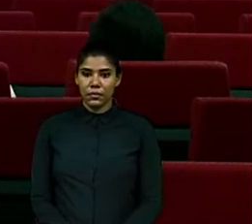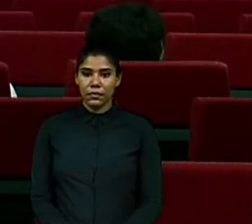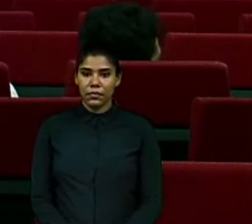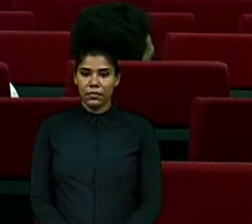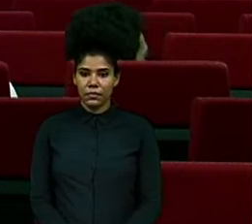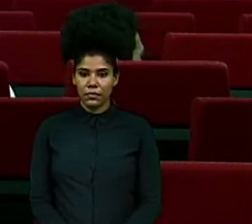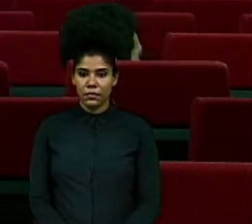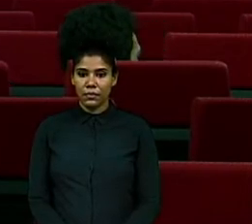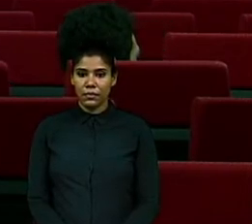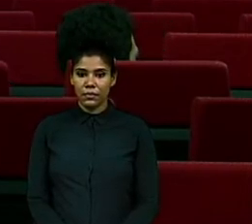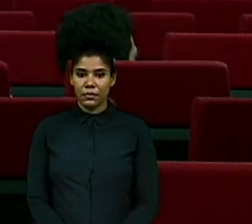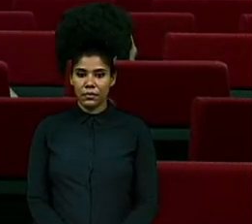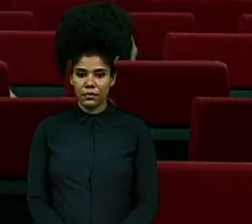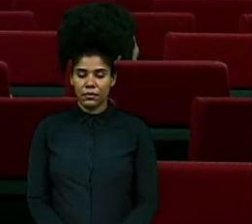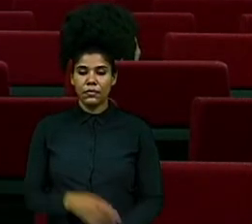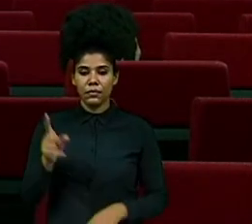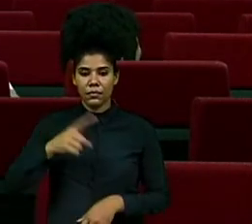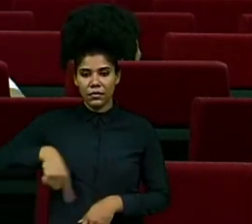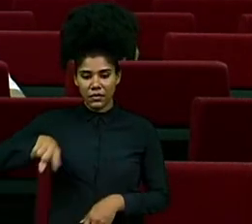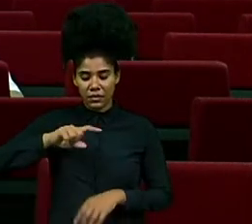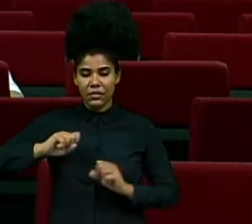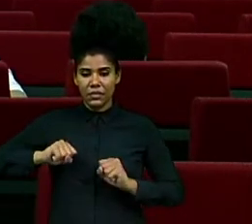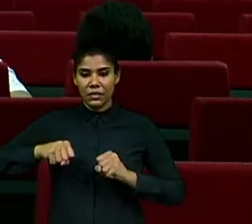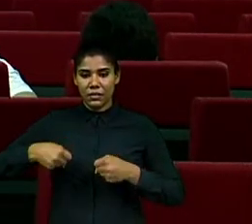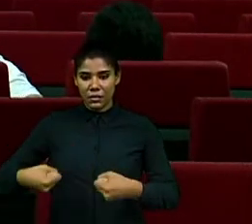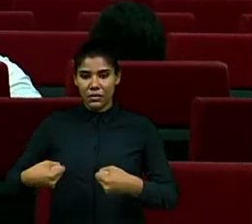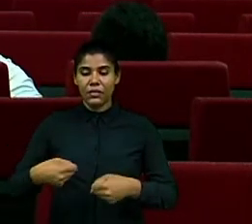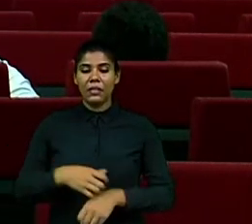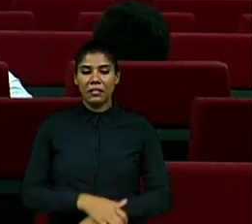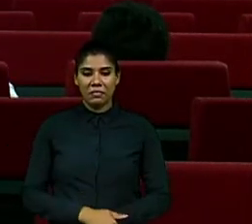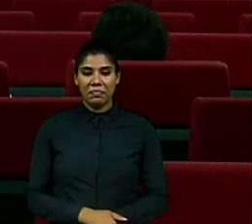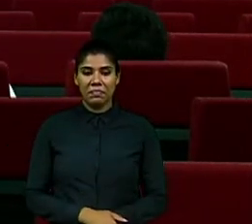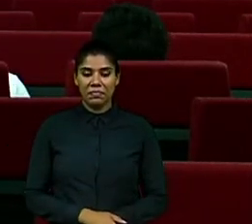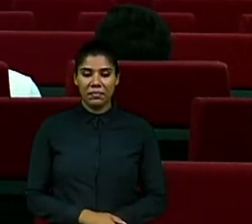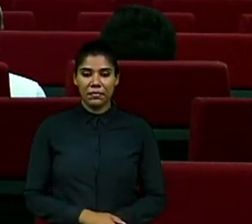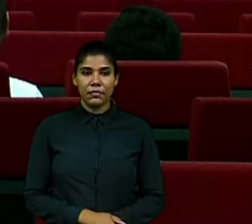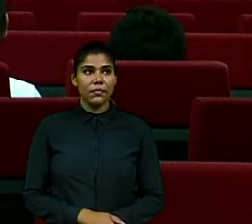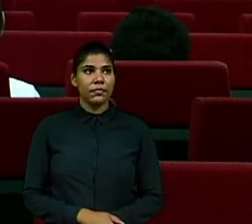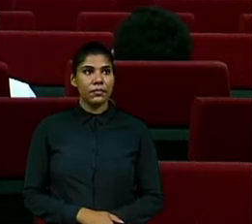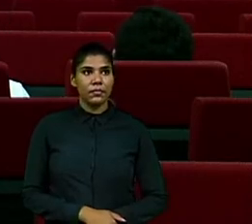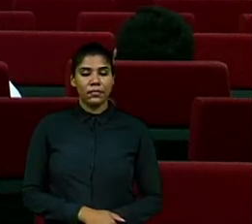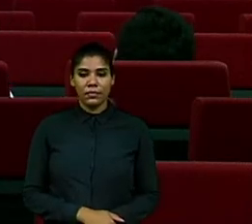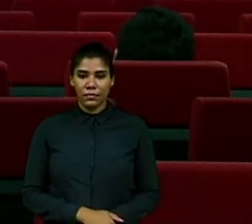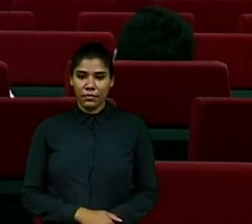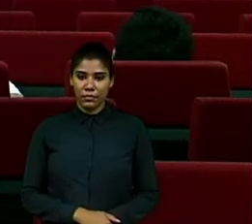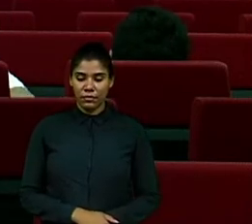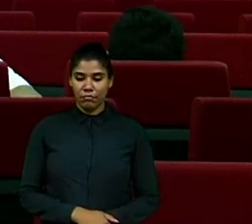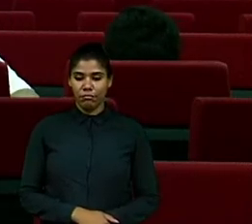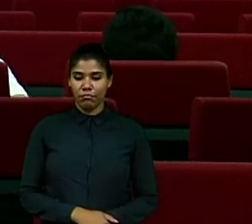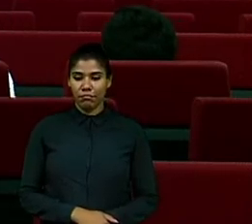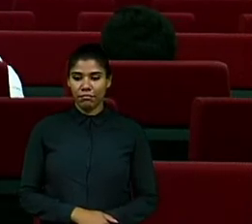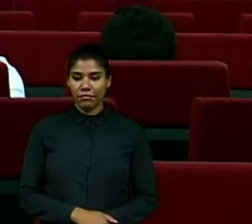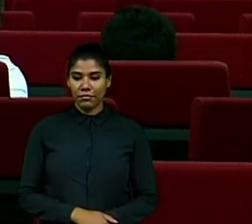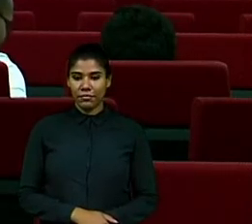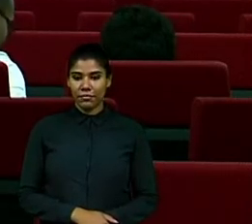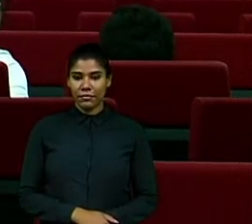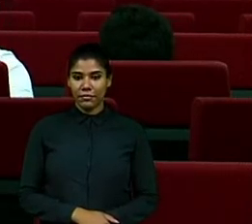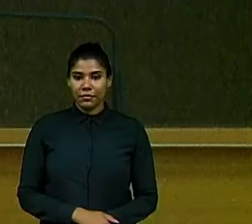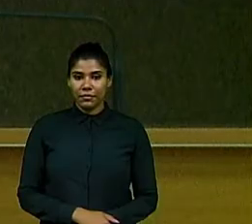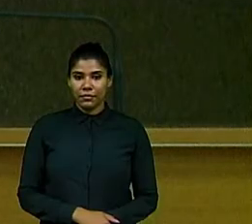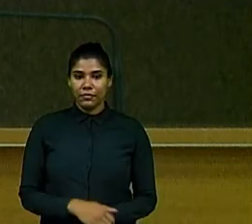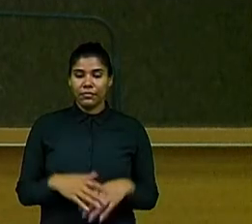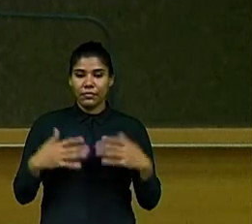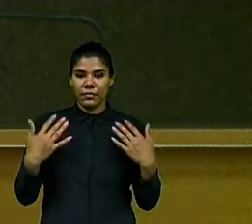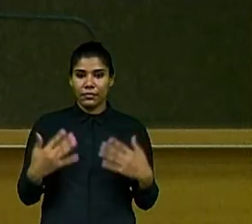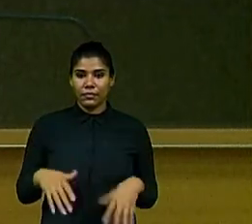Heróis da Resistência né Ave Maria depois de um dia desse puxado